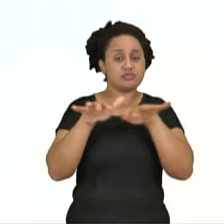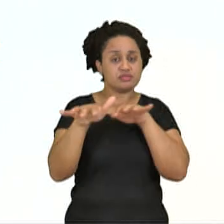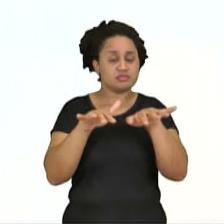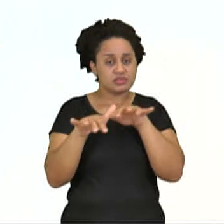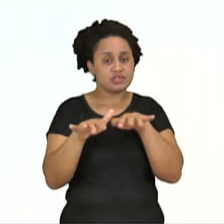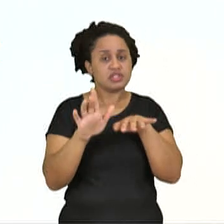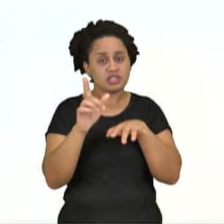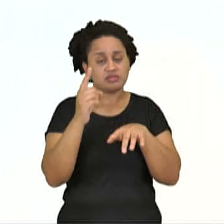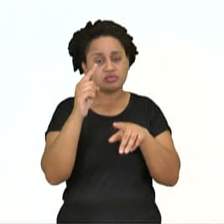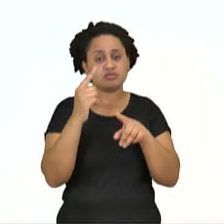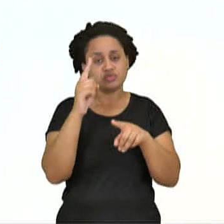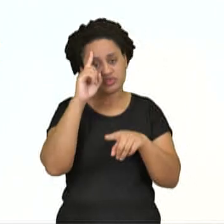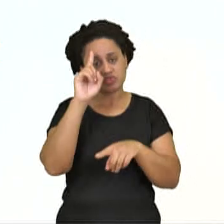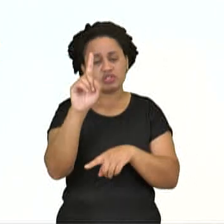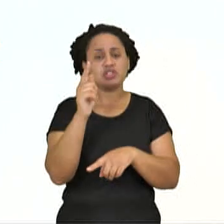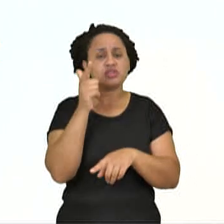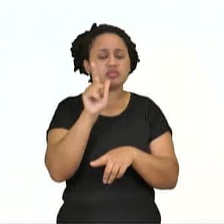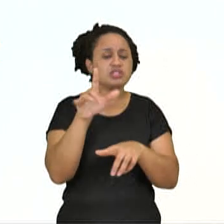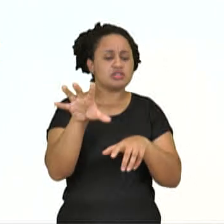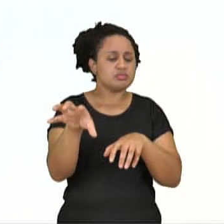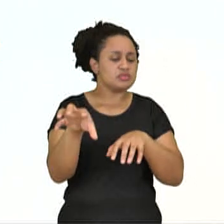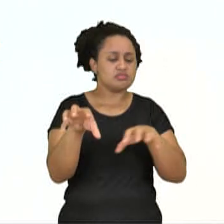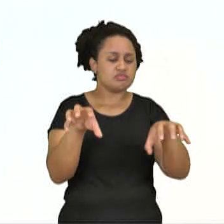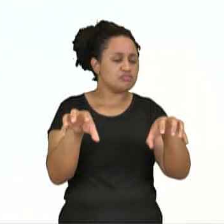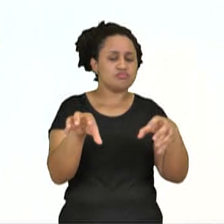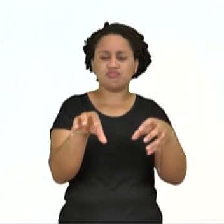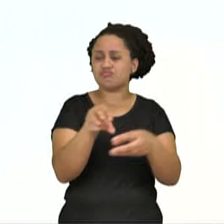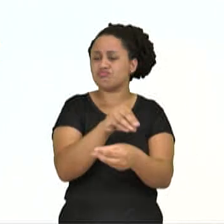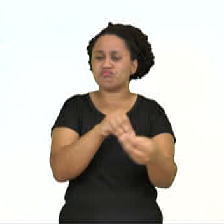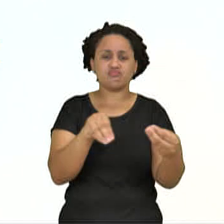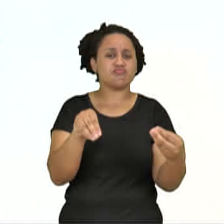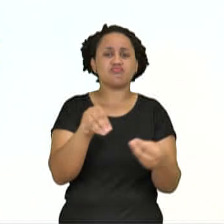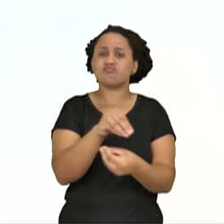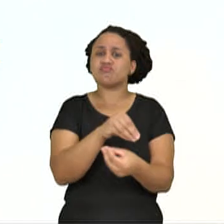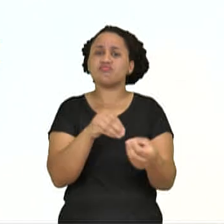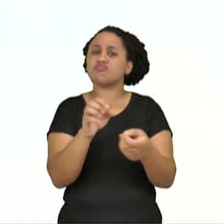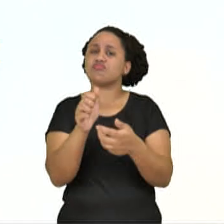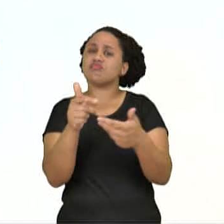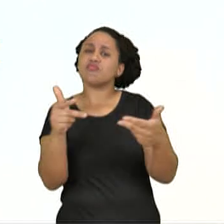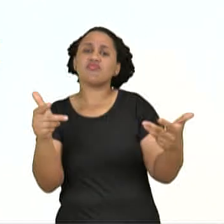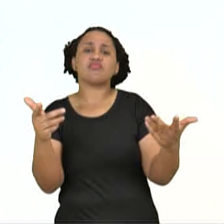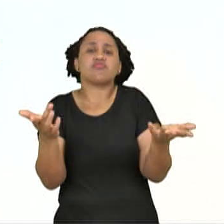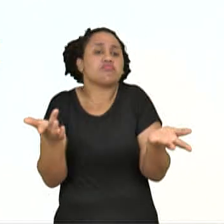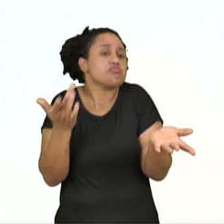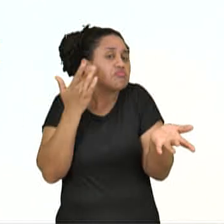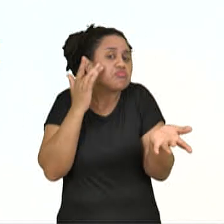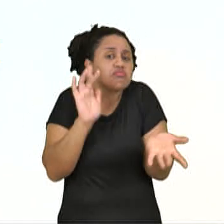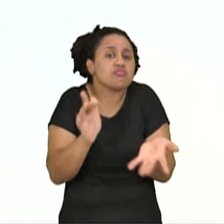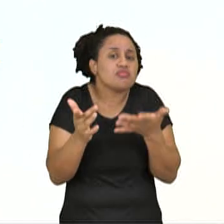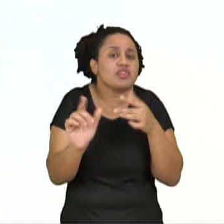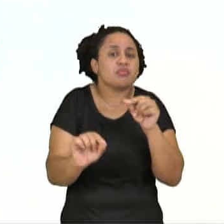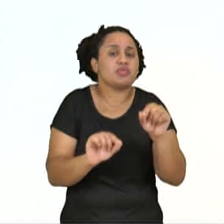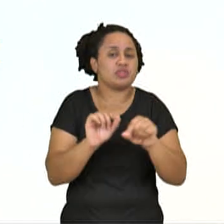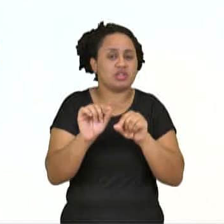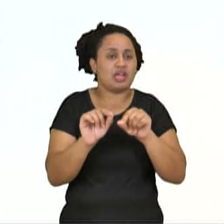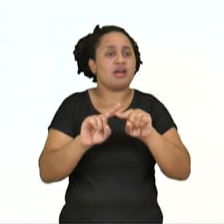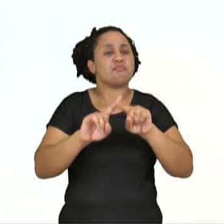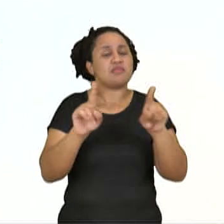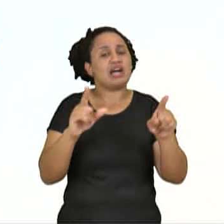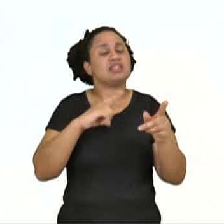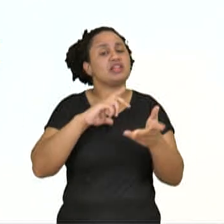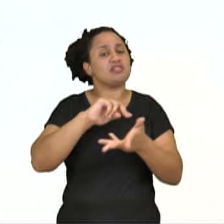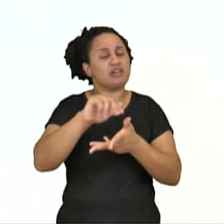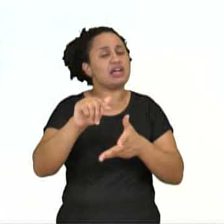dia juntou-se um sei lá o quê com um não sei o quê e mais outras coisas que ninguém sabe. Mas tem muita gente